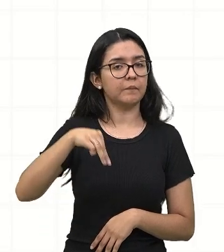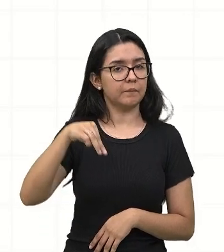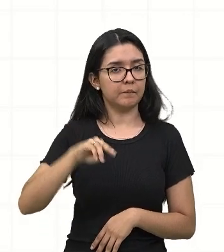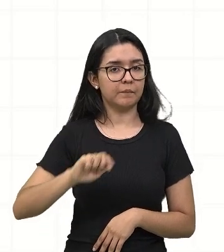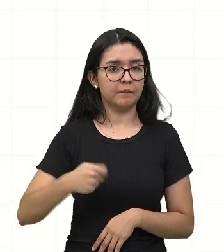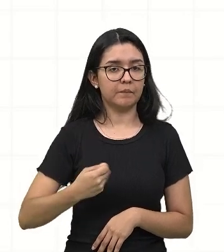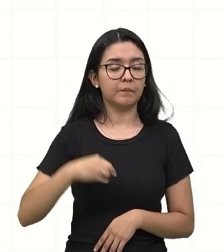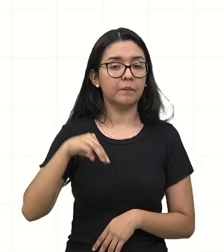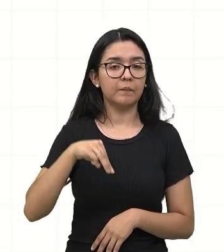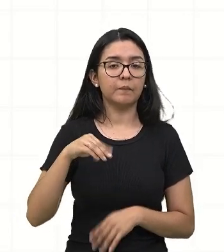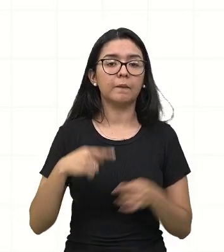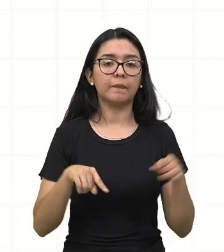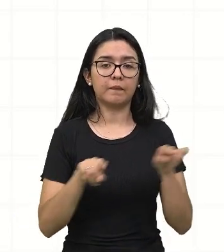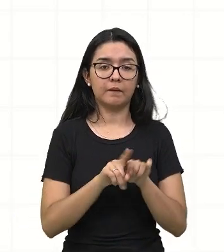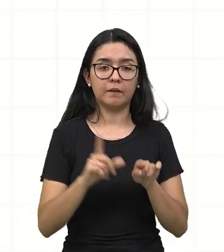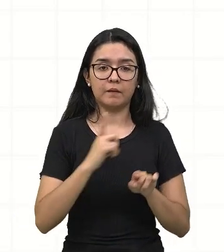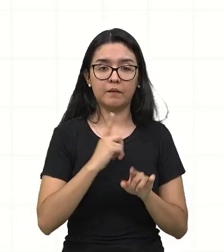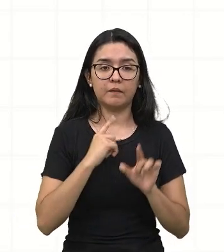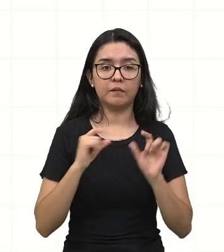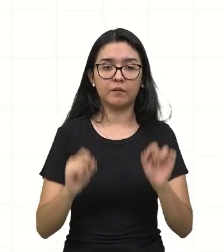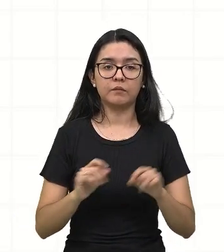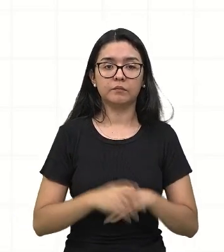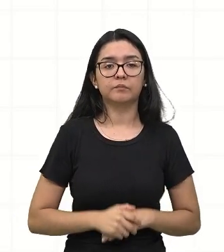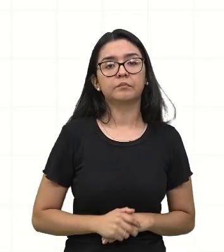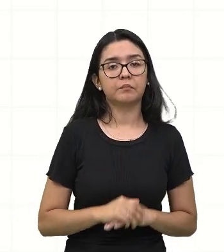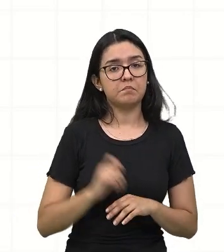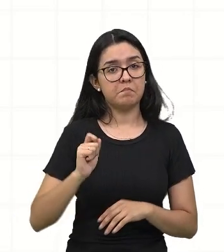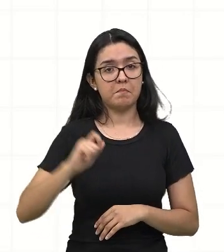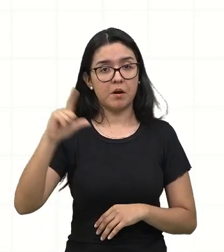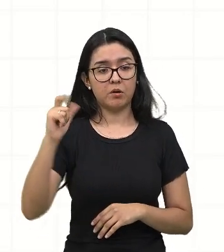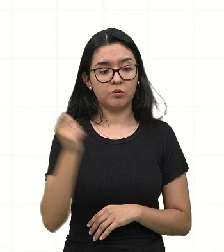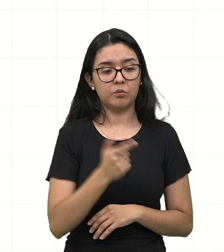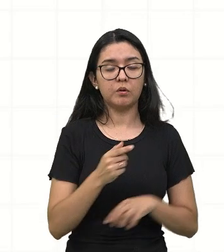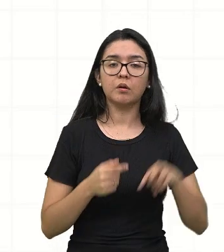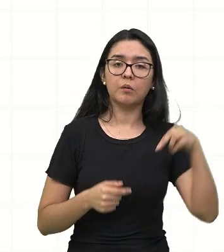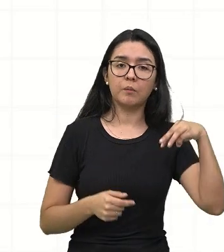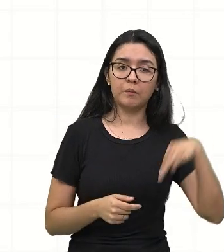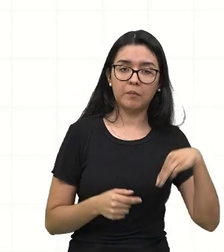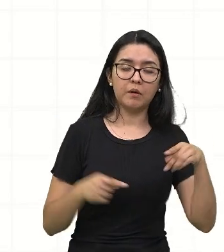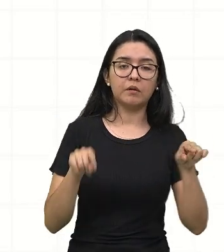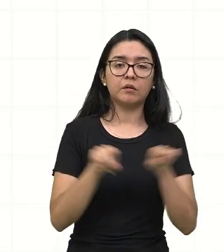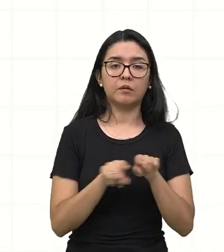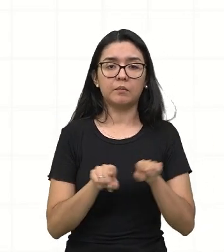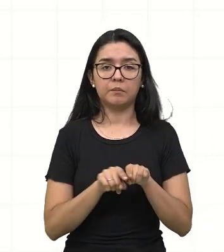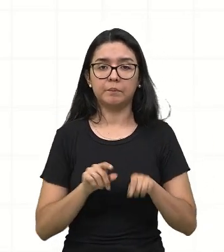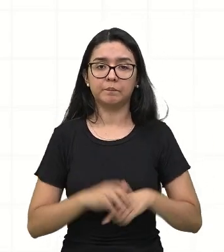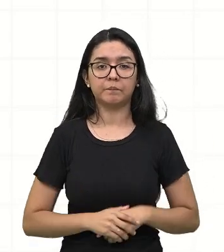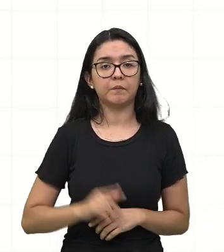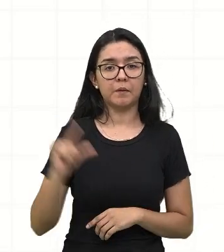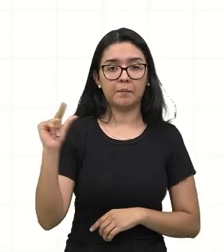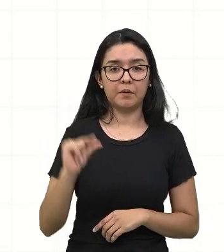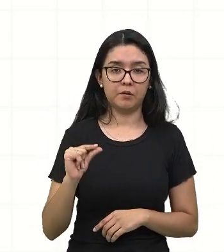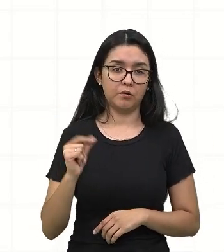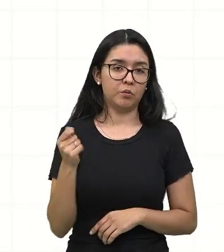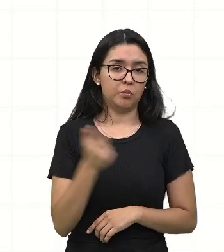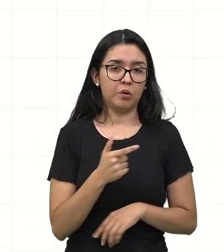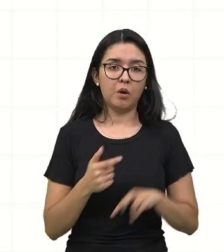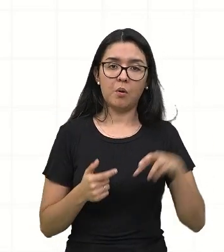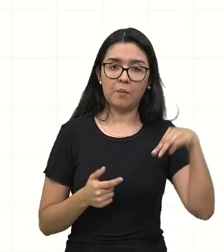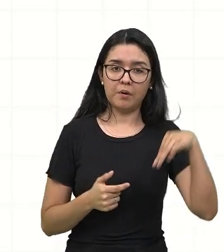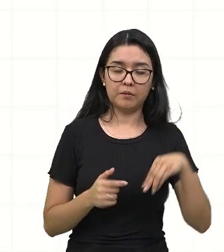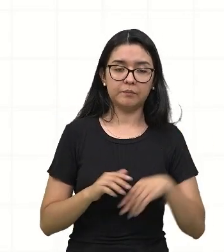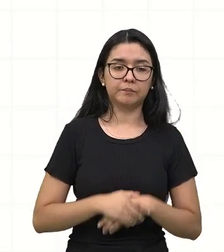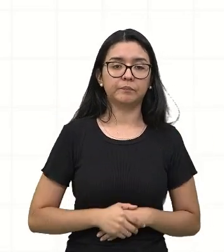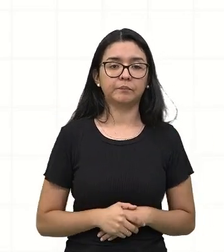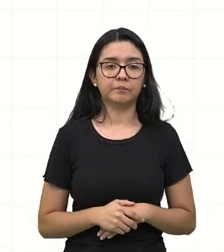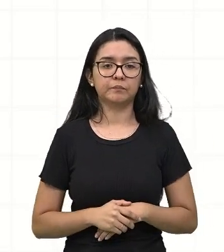partir do metro, nós temos as medidas que são ditas como maiores do que o metro e as medidas que são ditas como menores do que o metro, tá bom? Maiores